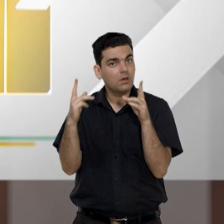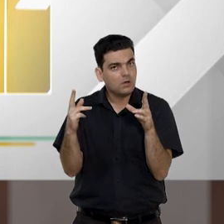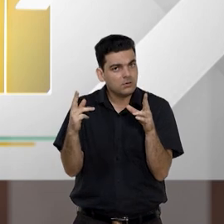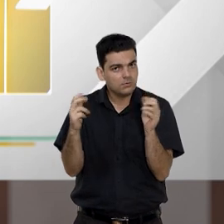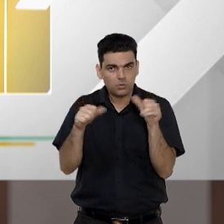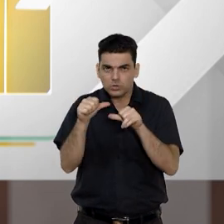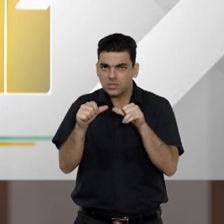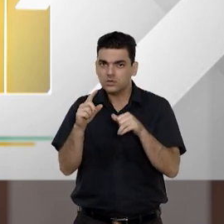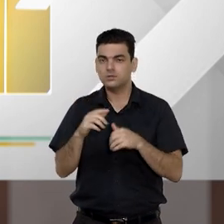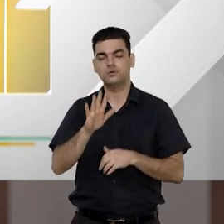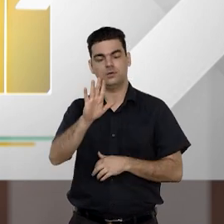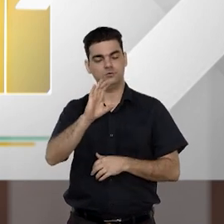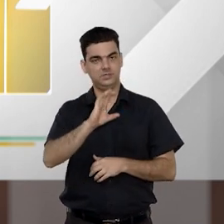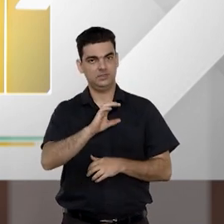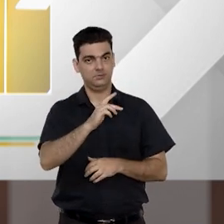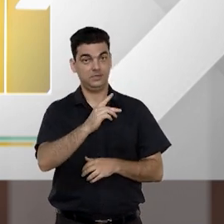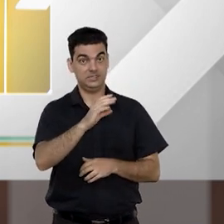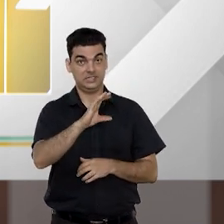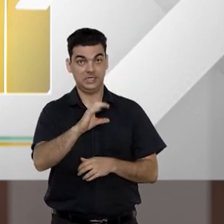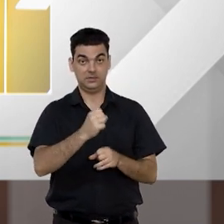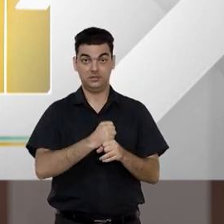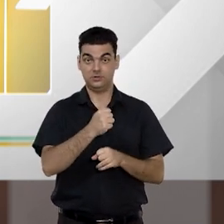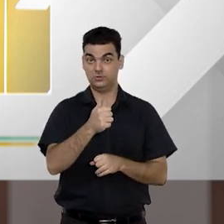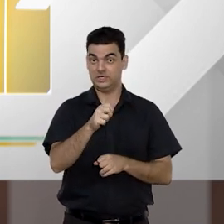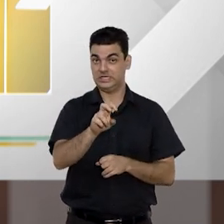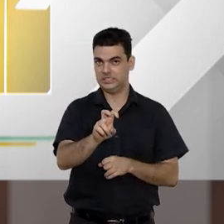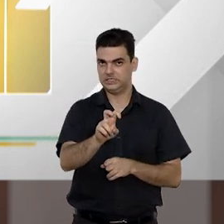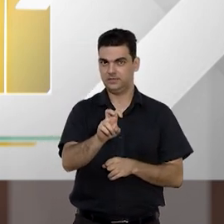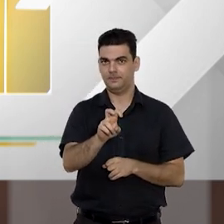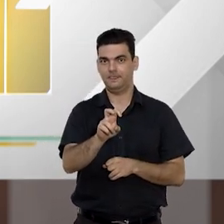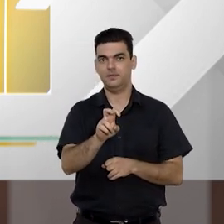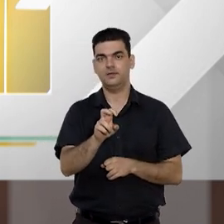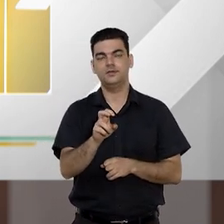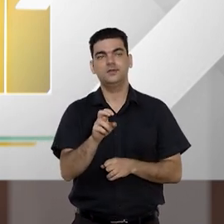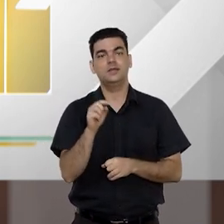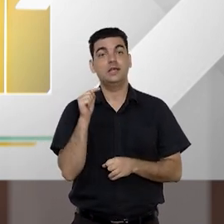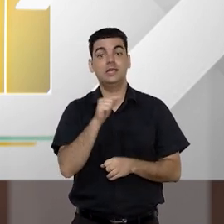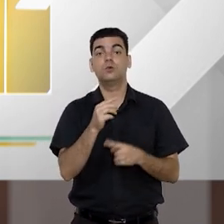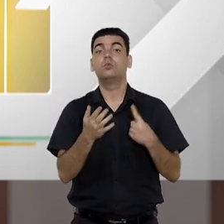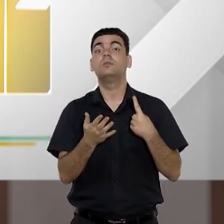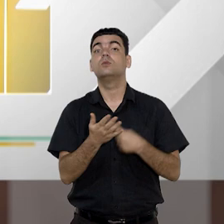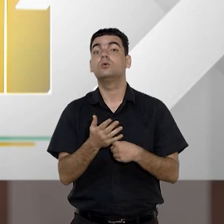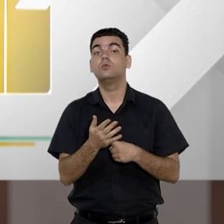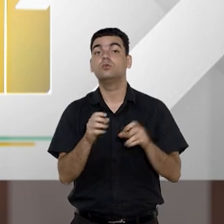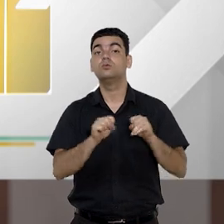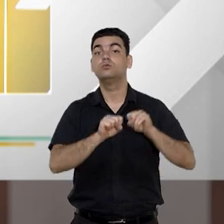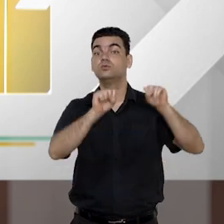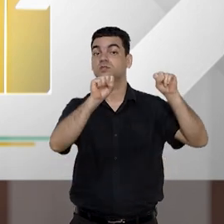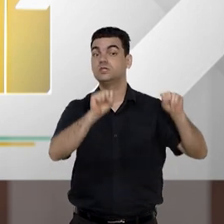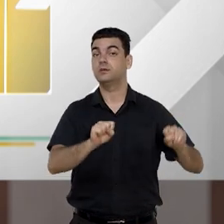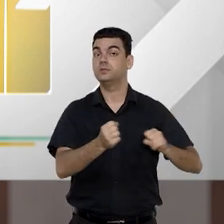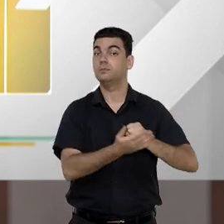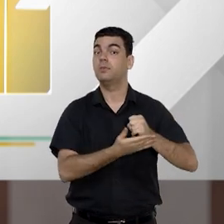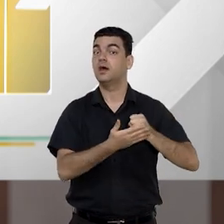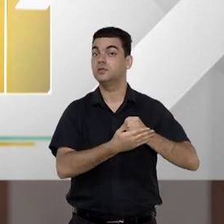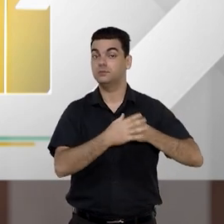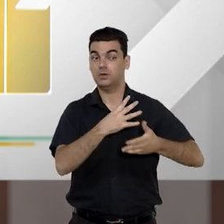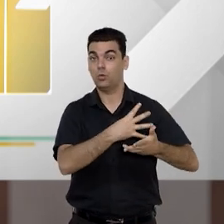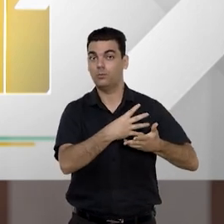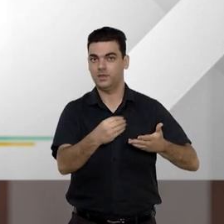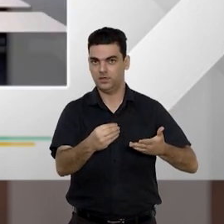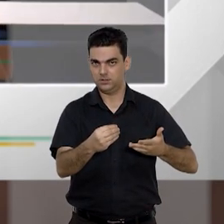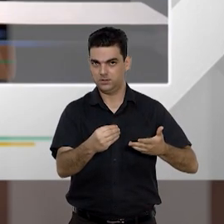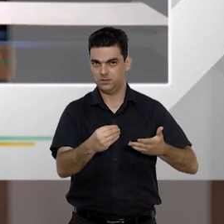dos casos semelhantes? Então, o Código de Processo Civil de 2015, ele estabeleceu um sistema